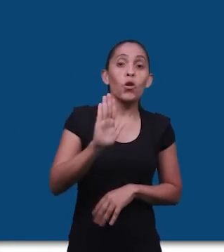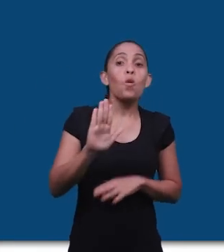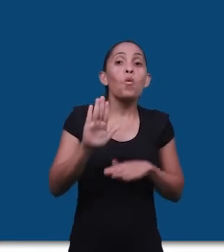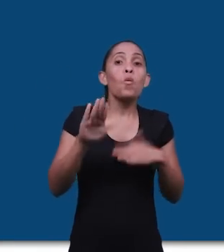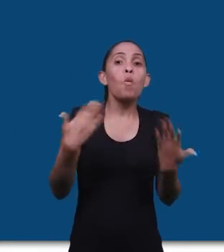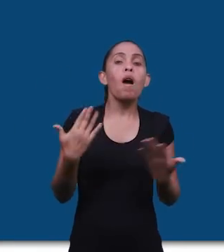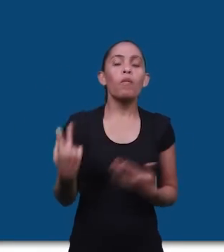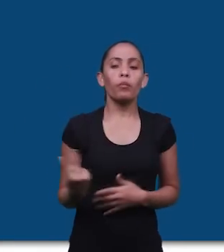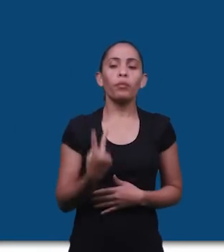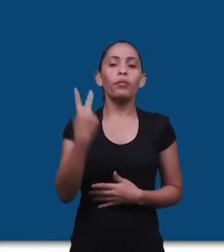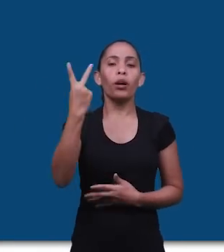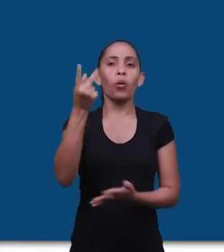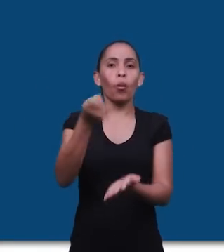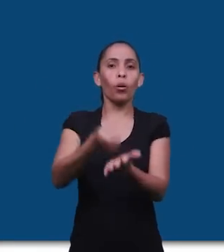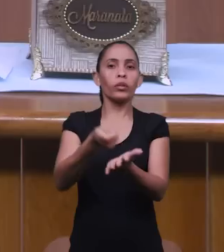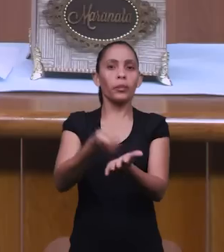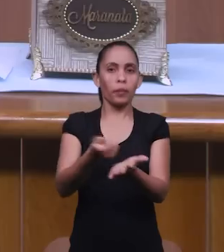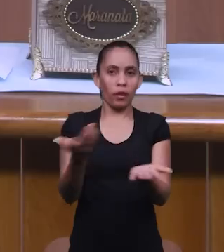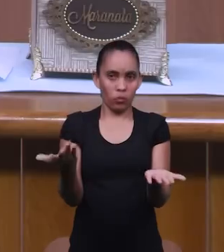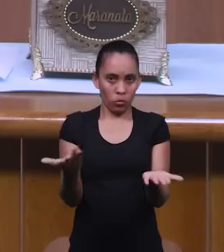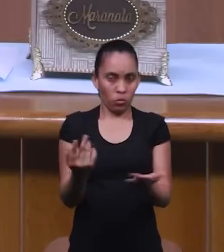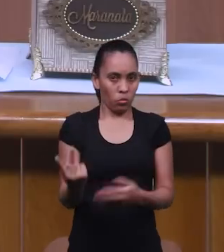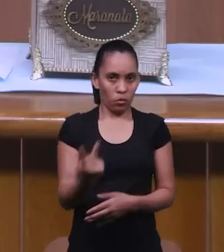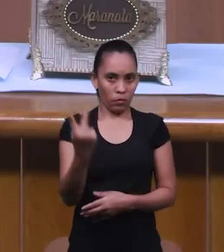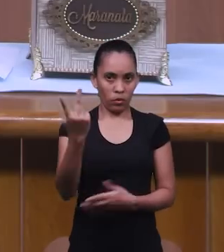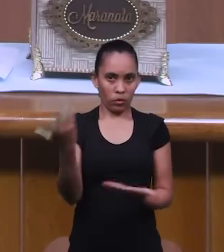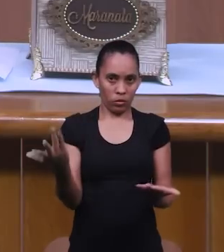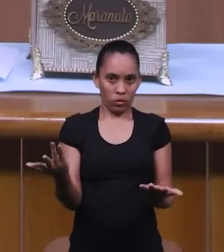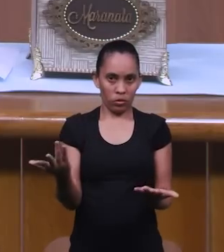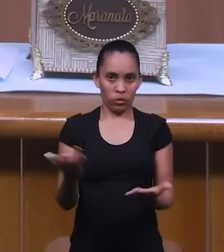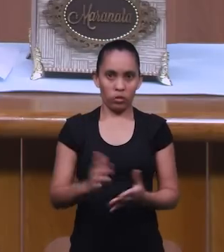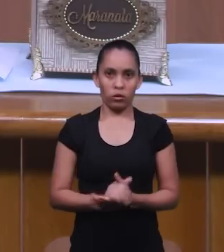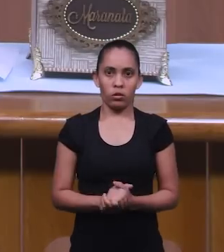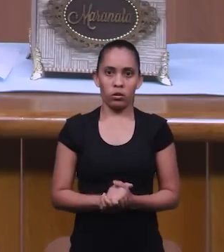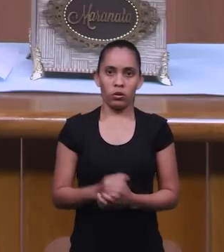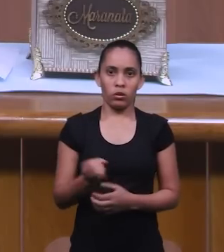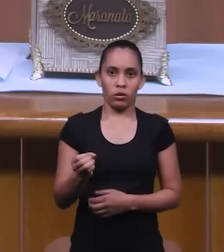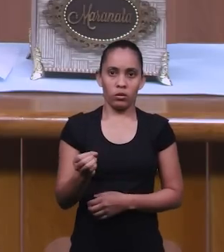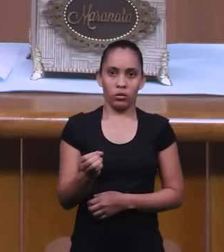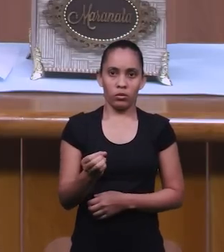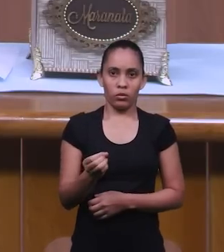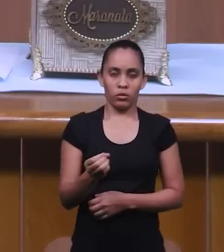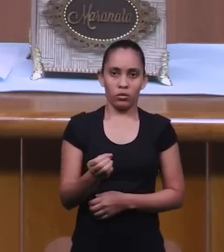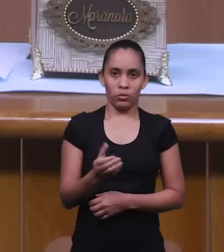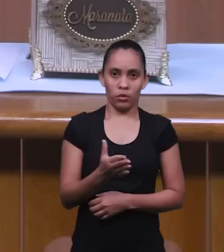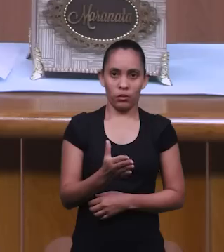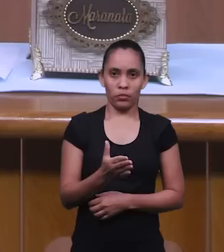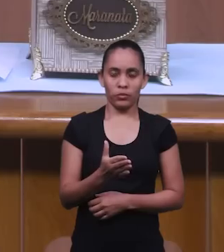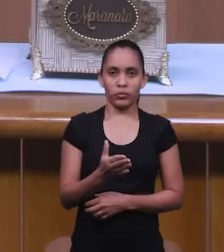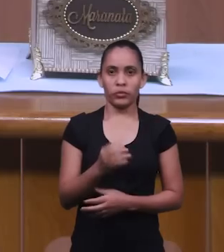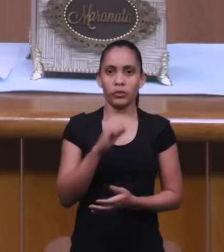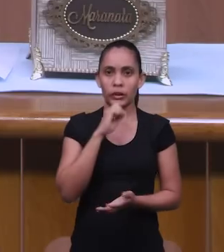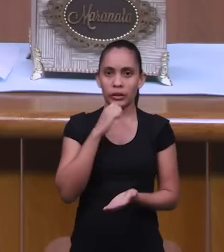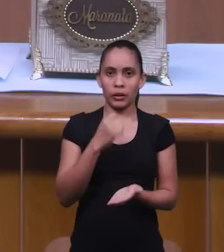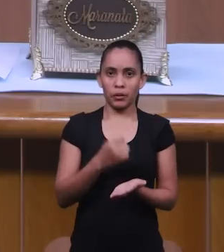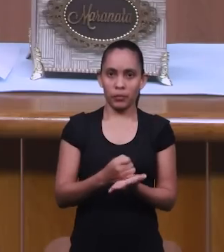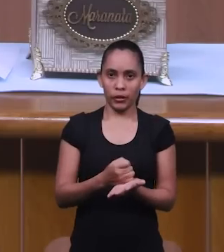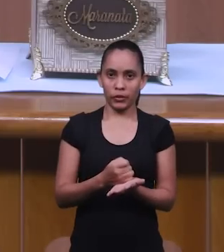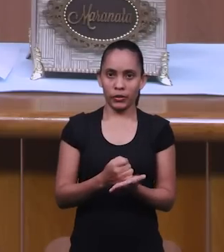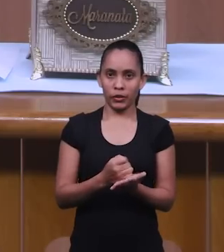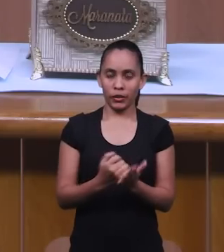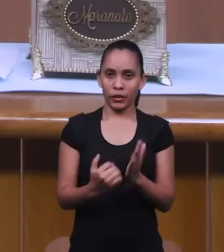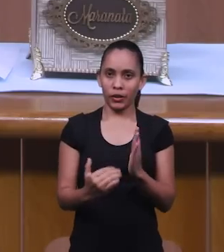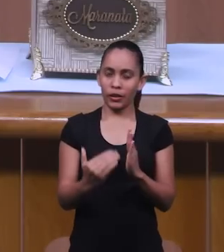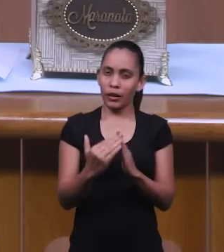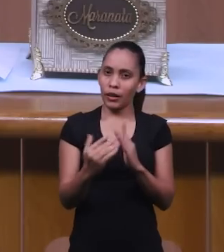ser ofertado no Novo Testamento? O Novo Testamento não fala de dízimo. A igreja primitiva